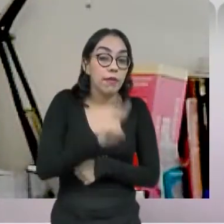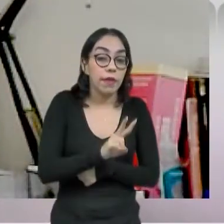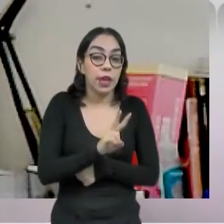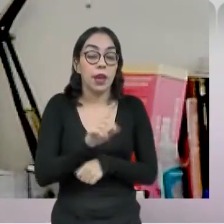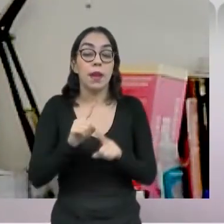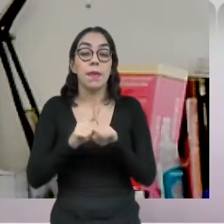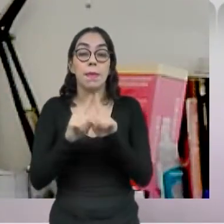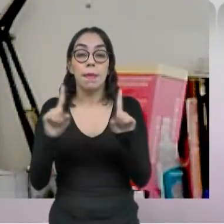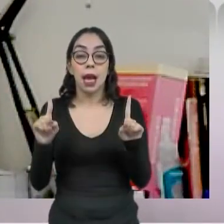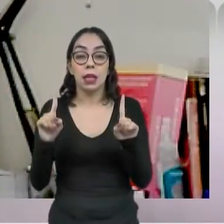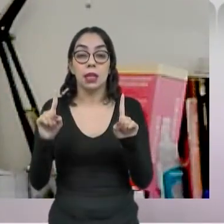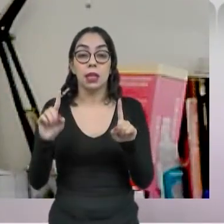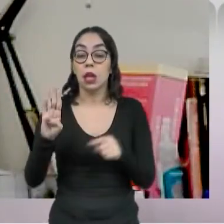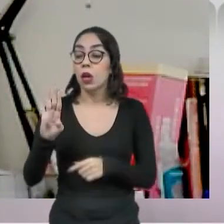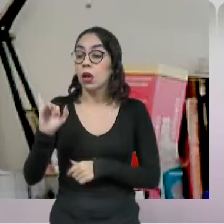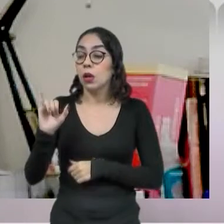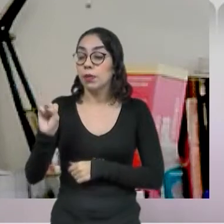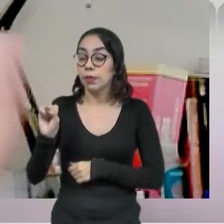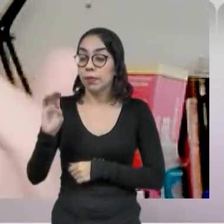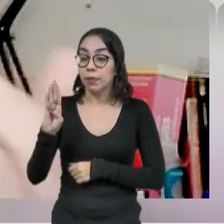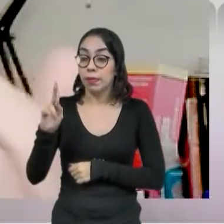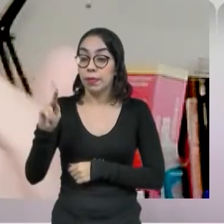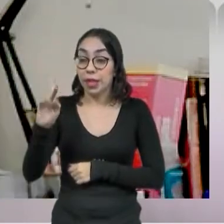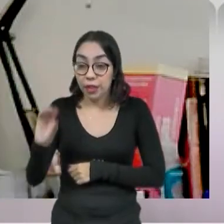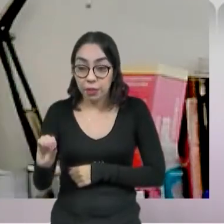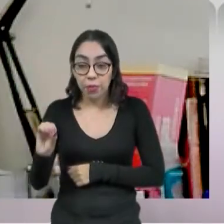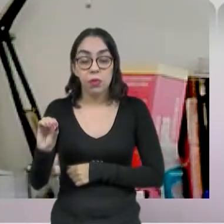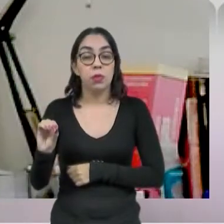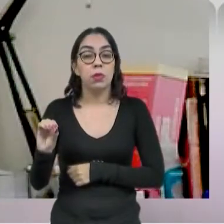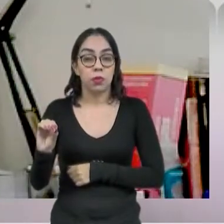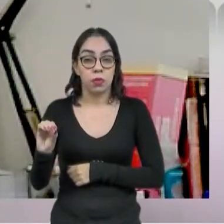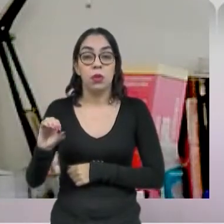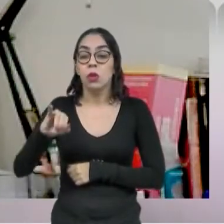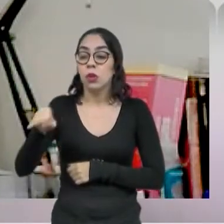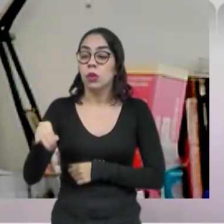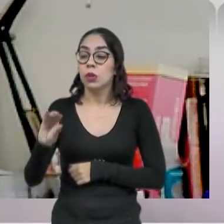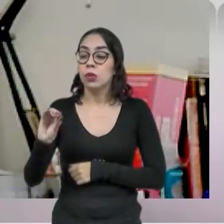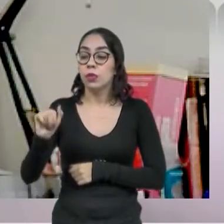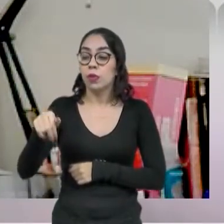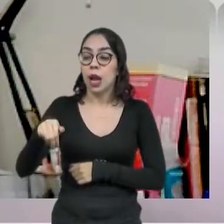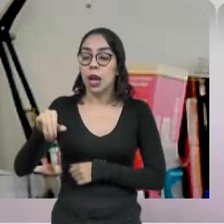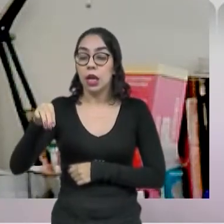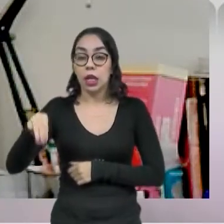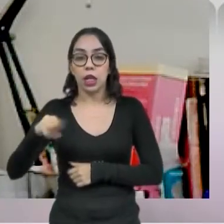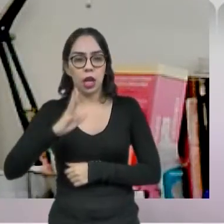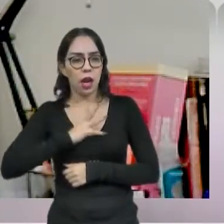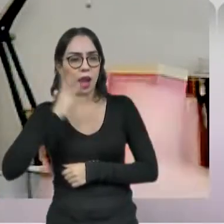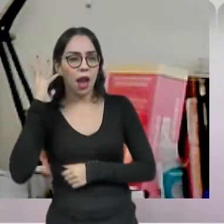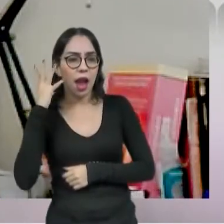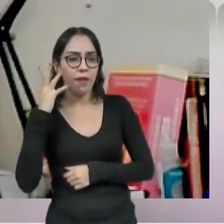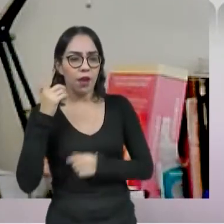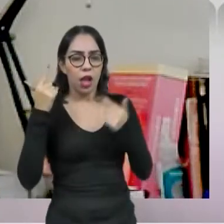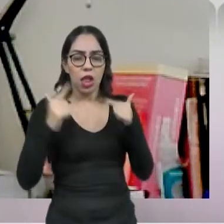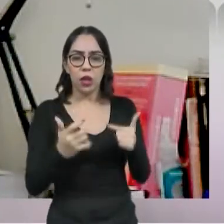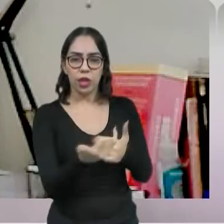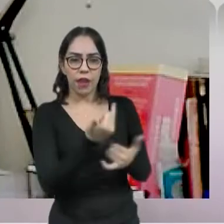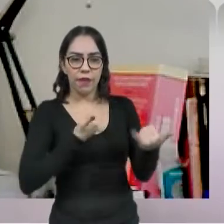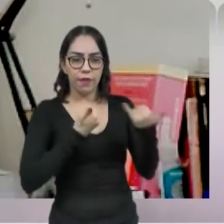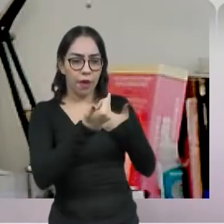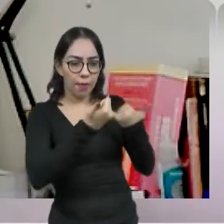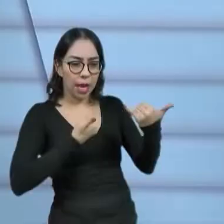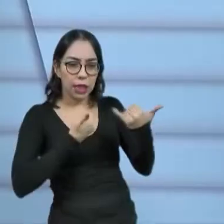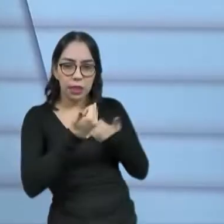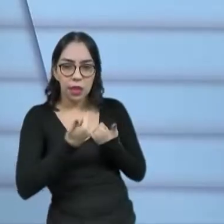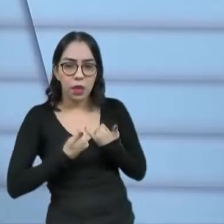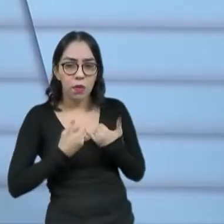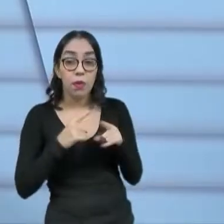época, o Dom Joaquim, ficou indignado por não ter sido comunicado oficialmente pelo próprio Padre Cícero, mas saber do